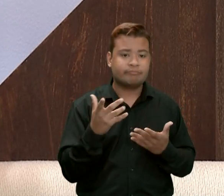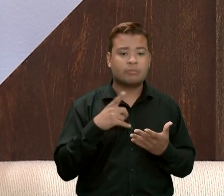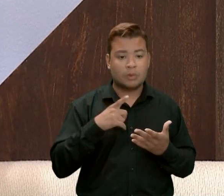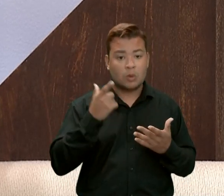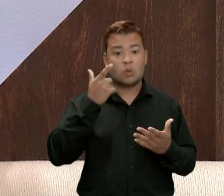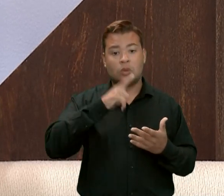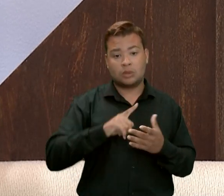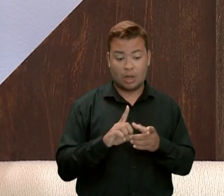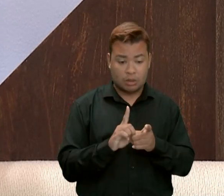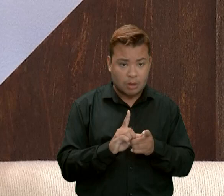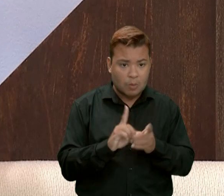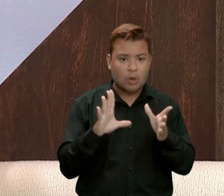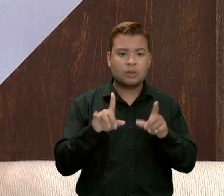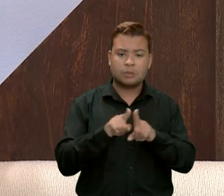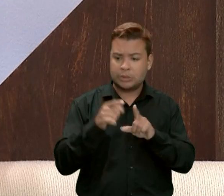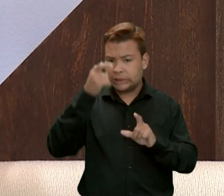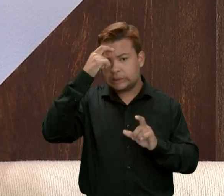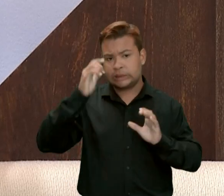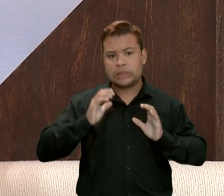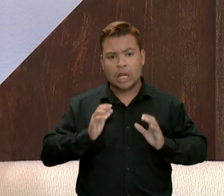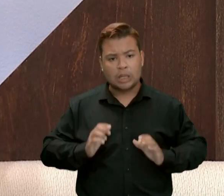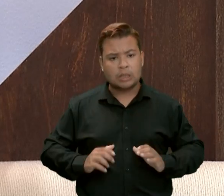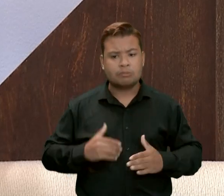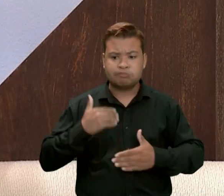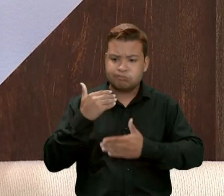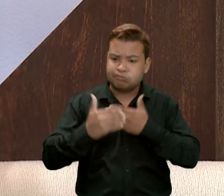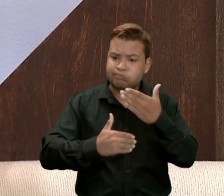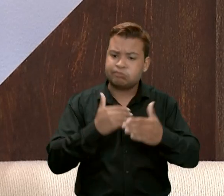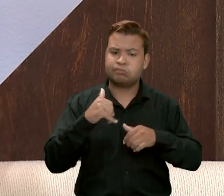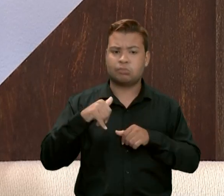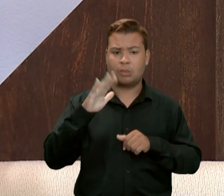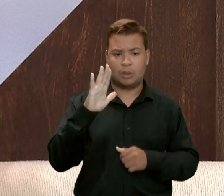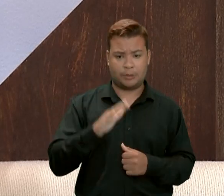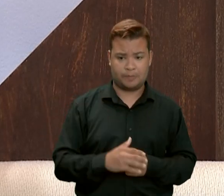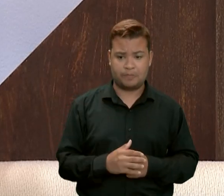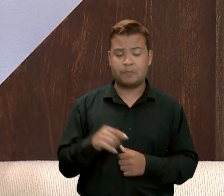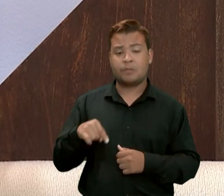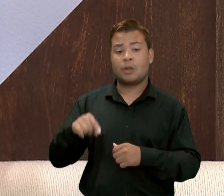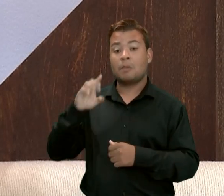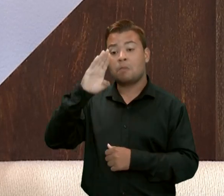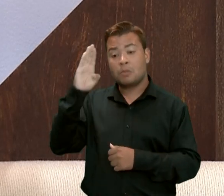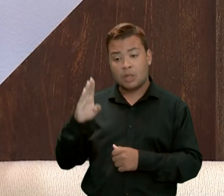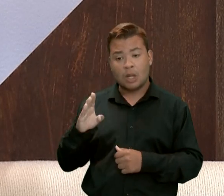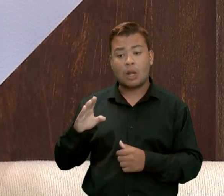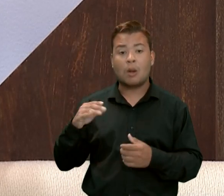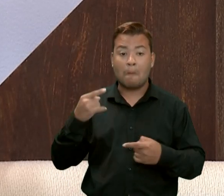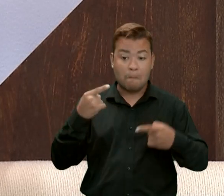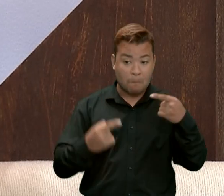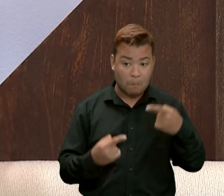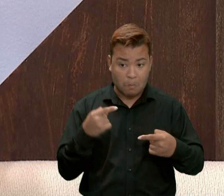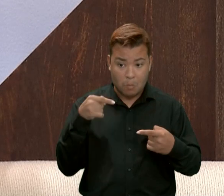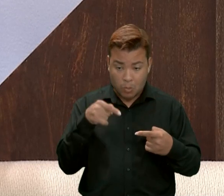da democracia e da cidadania. O Brasil é um país que politicamente ainda tem um dever